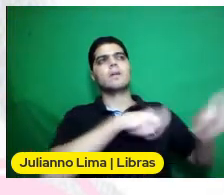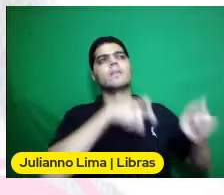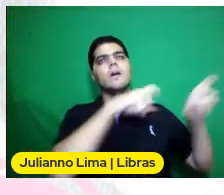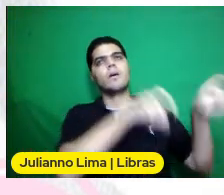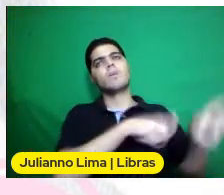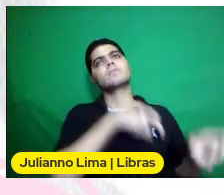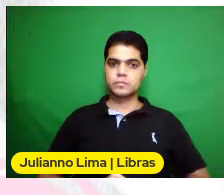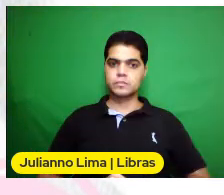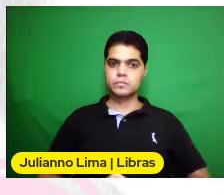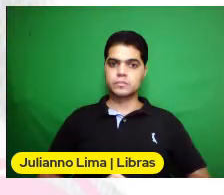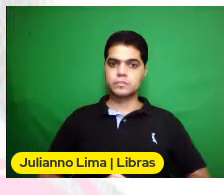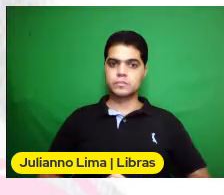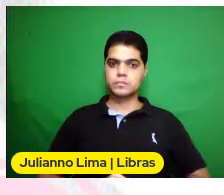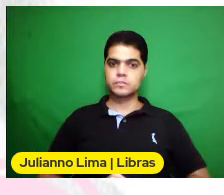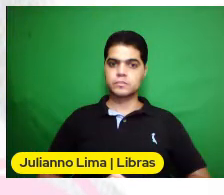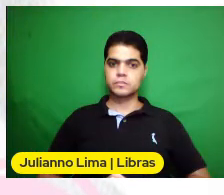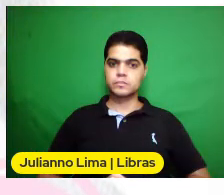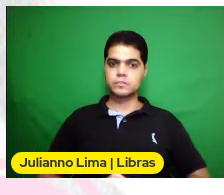exemplo, a pátria.